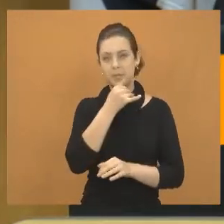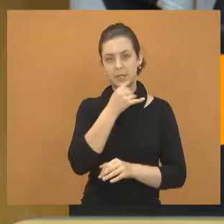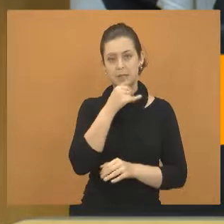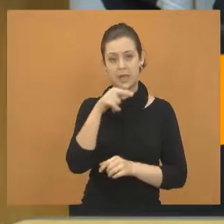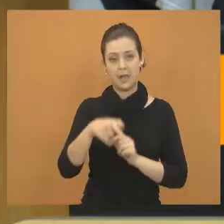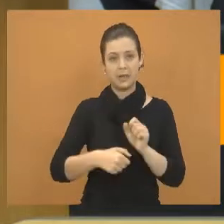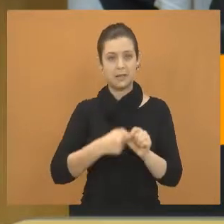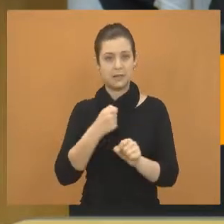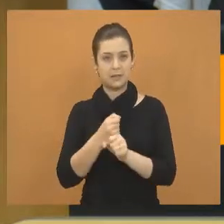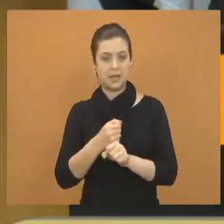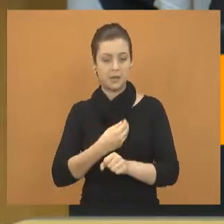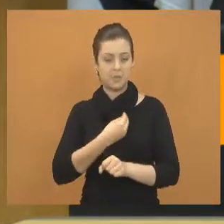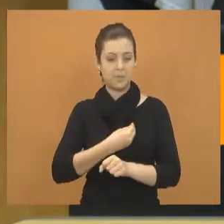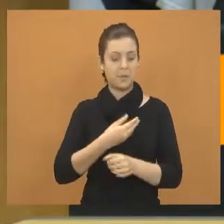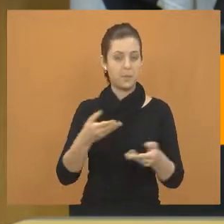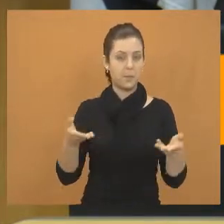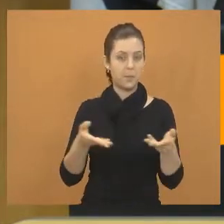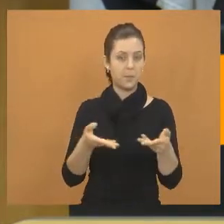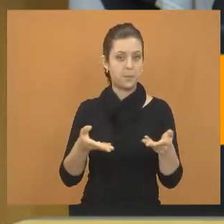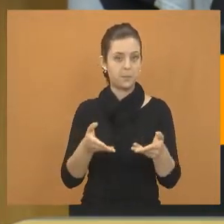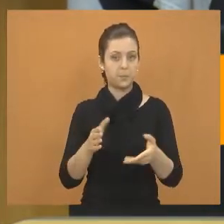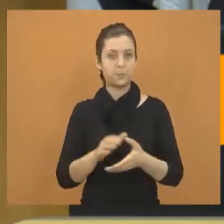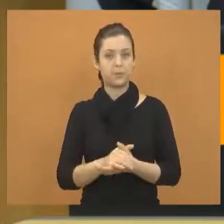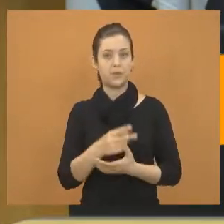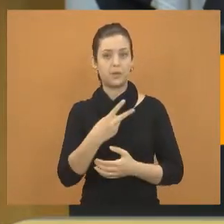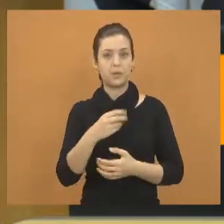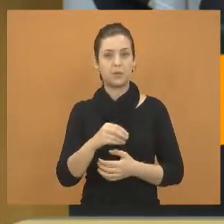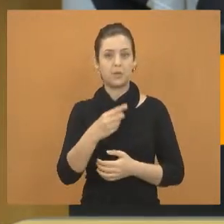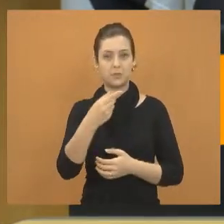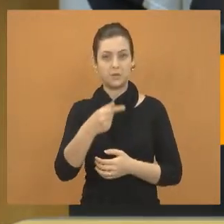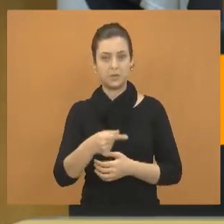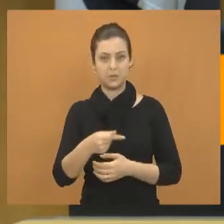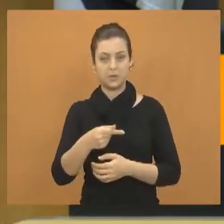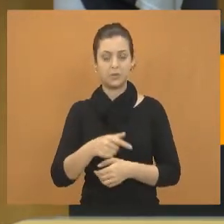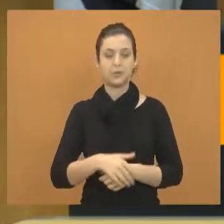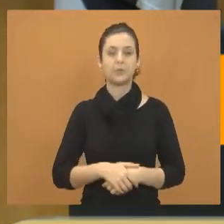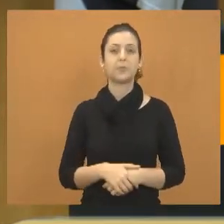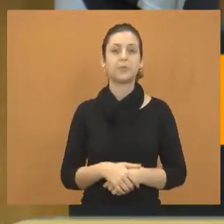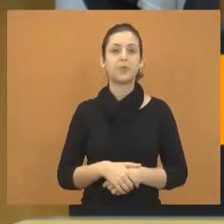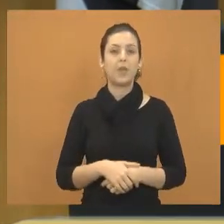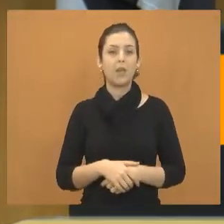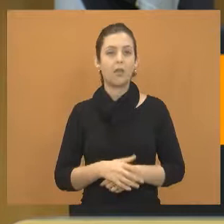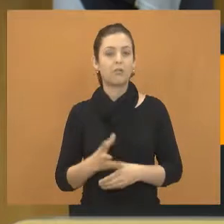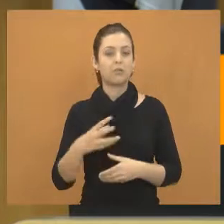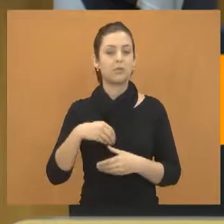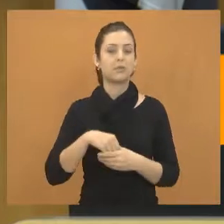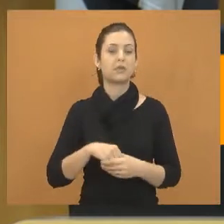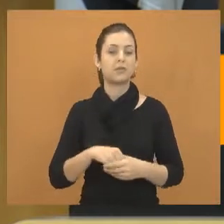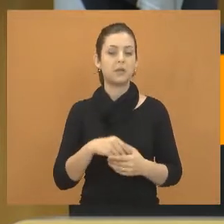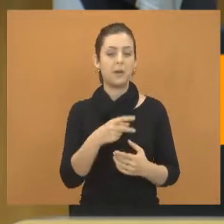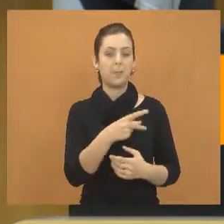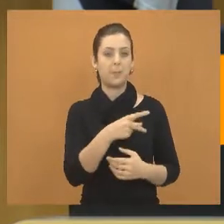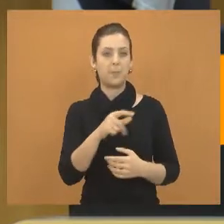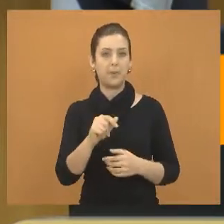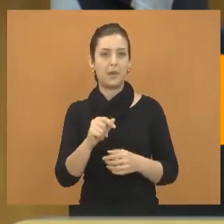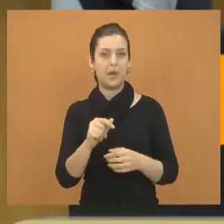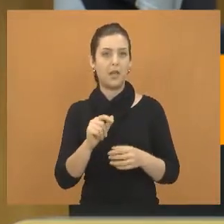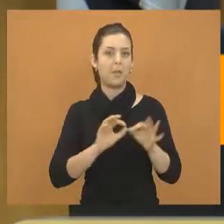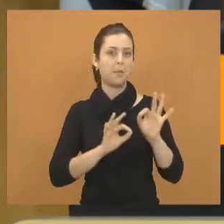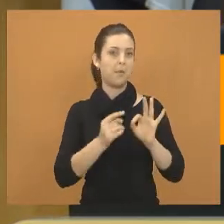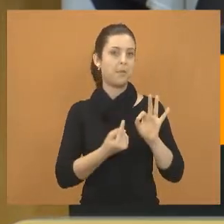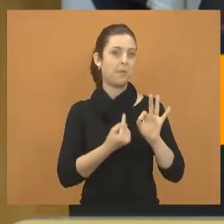esse ano que nós estamos, né, 2017, está dentro do plano plurianual que